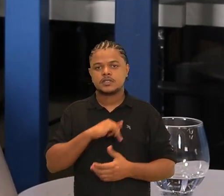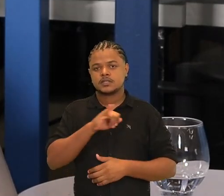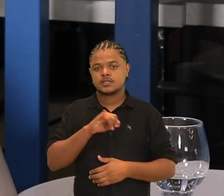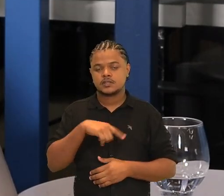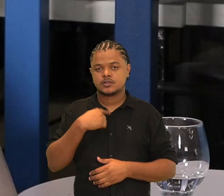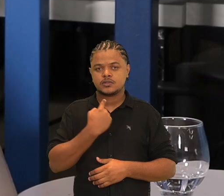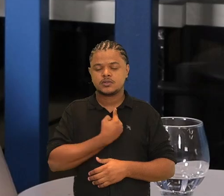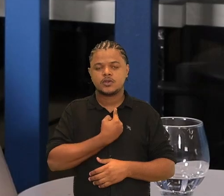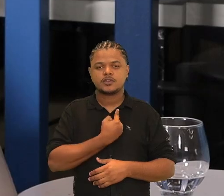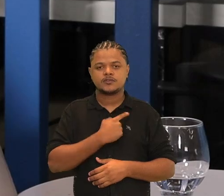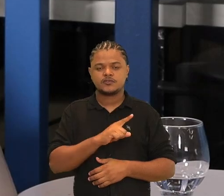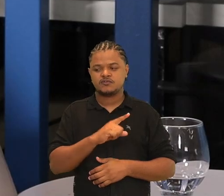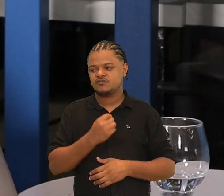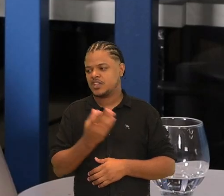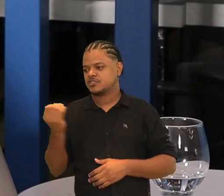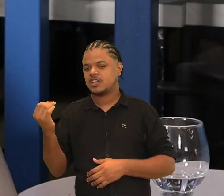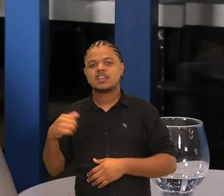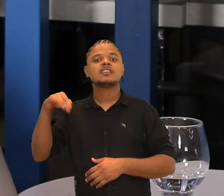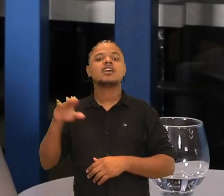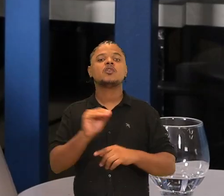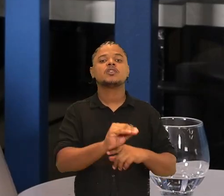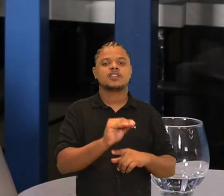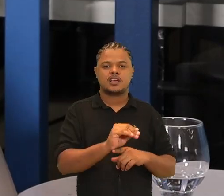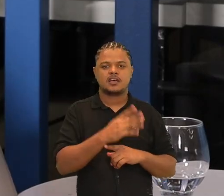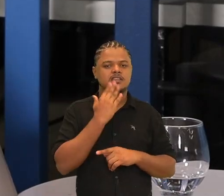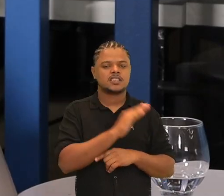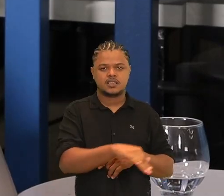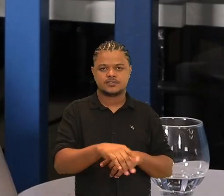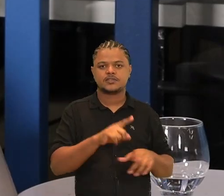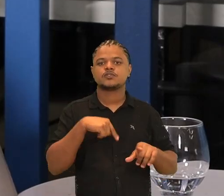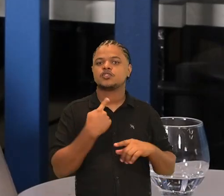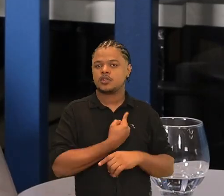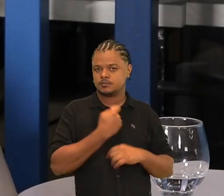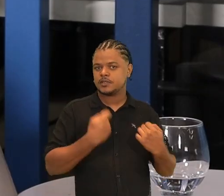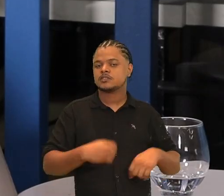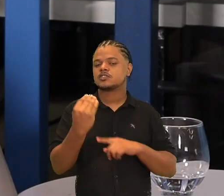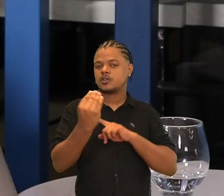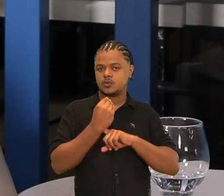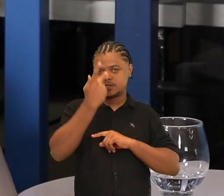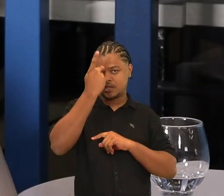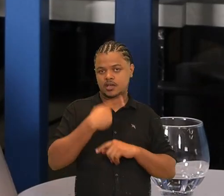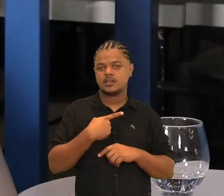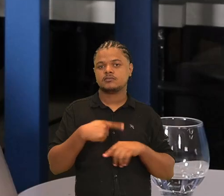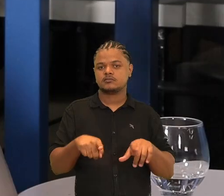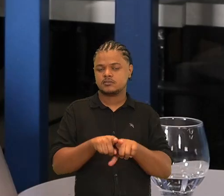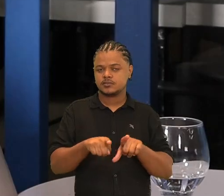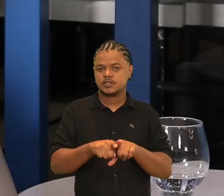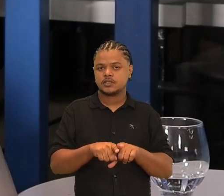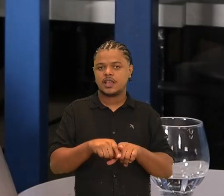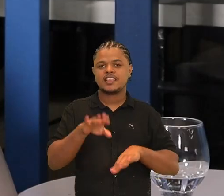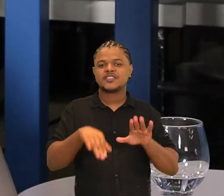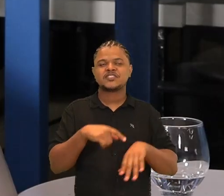for, quem vai cuidar, né, deles? E a gente precisa se cuidar para que eles, né? E geralmente a gente só